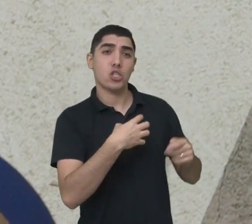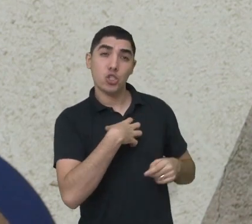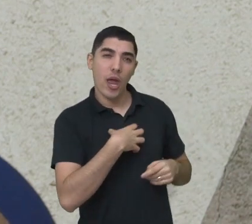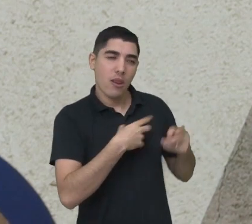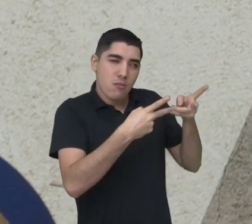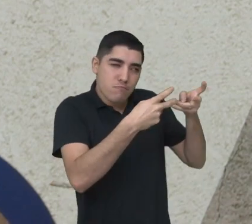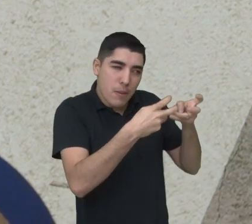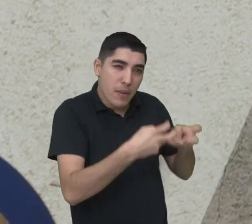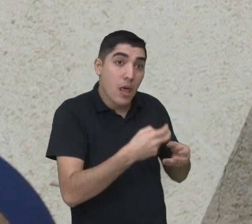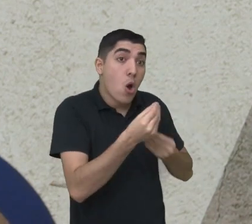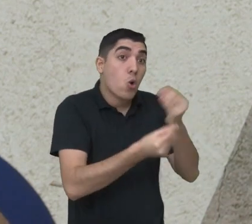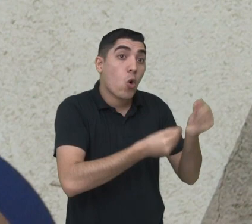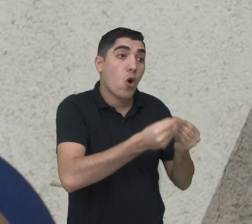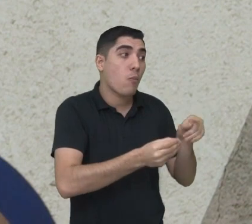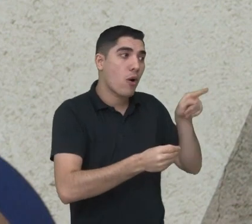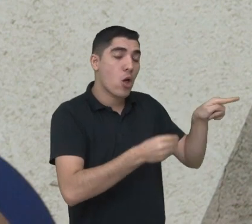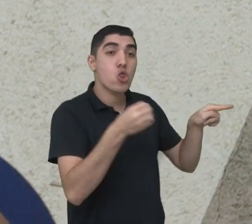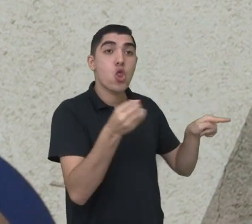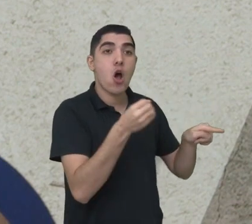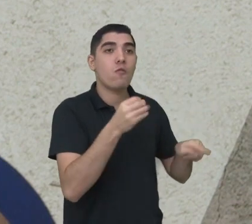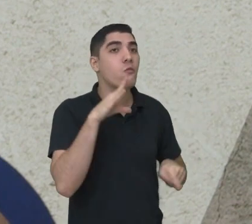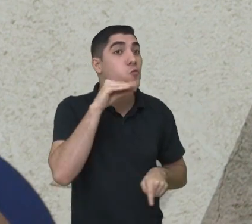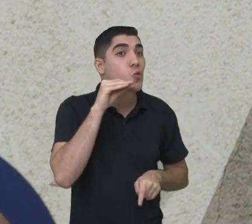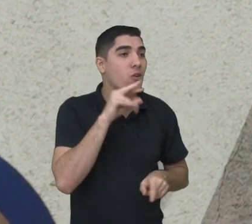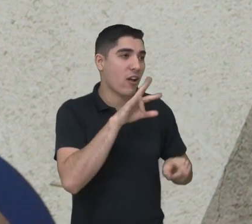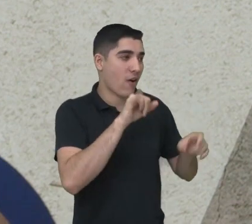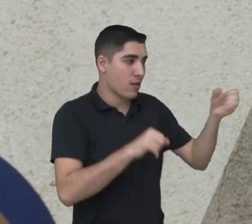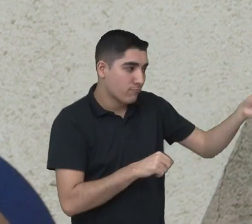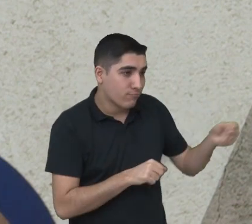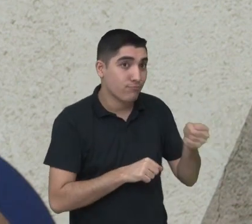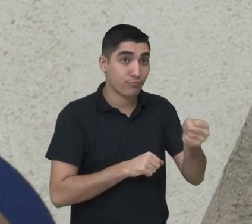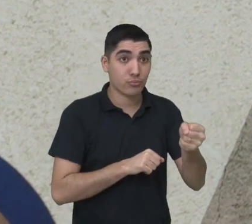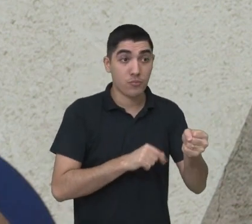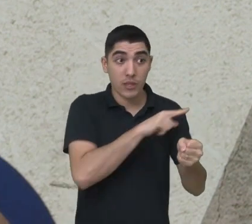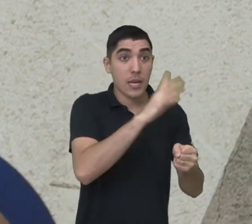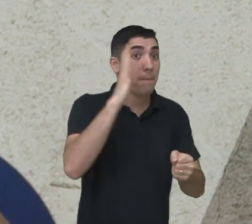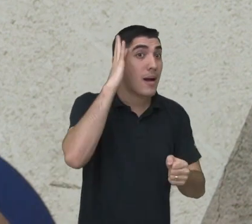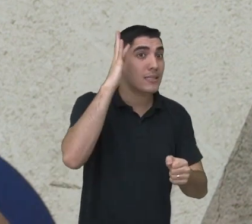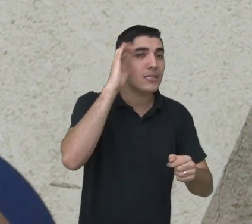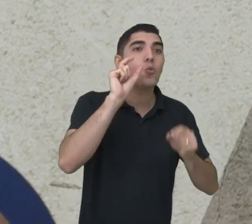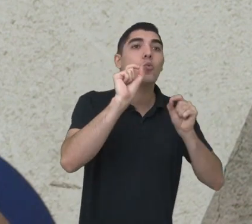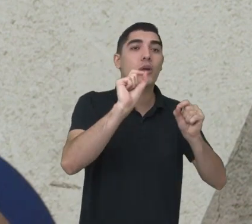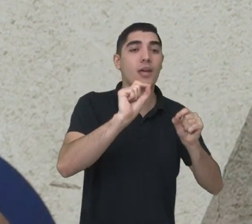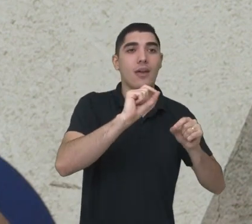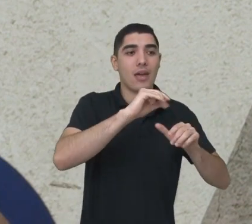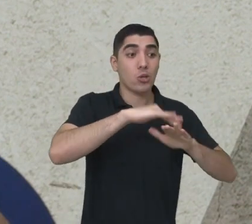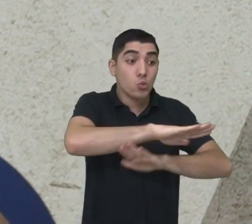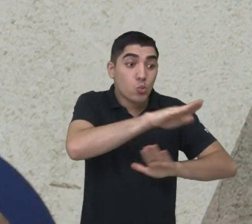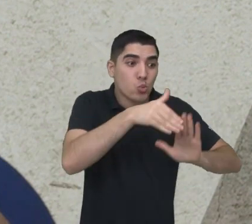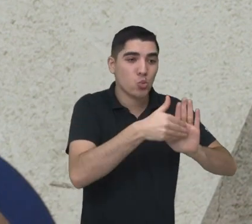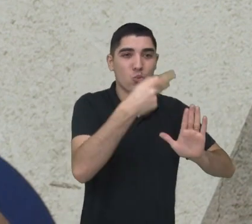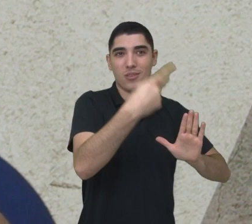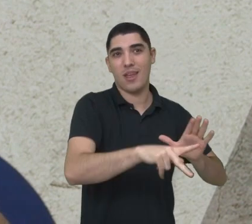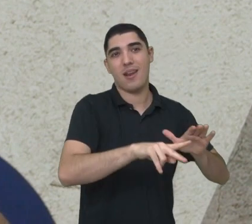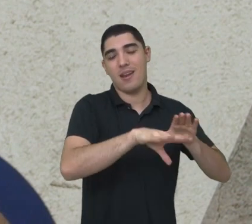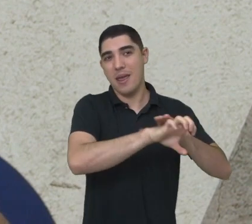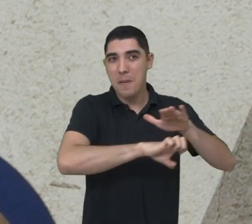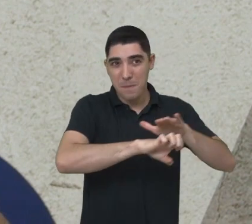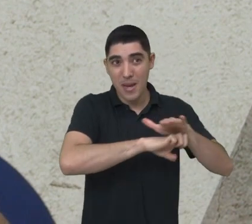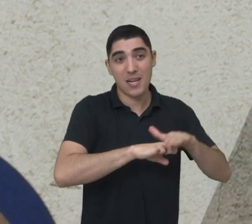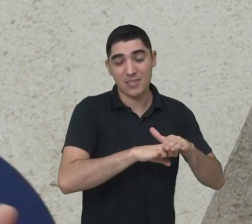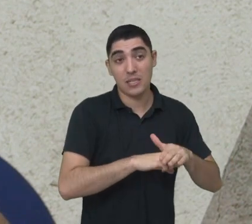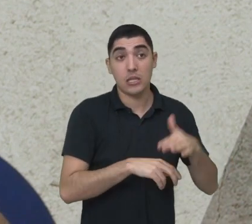operacional global dentro da empresa. É uma, então, uma essência, né, da uma empresa. Essência. E ele junto com esses profissionais que